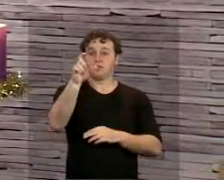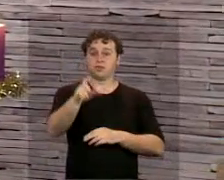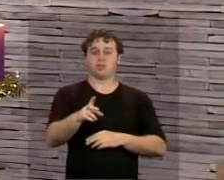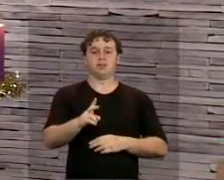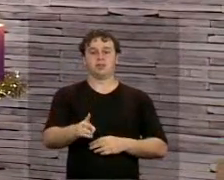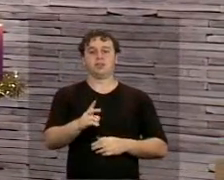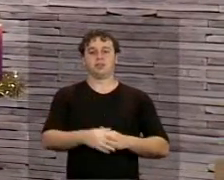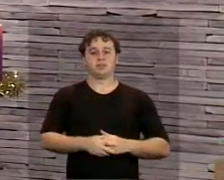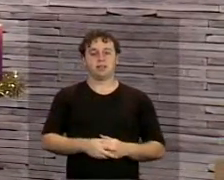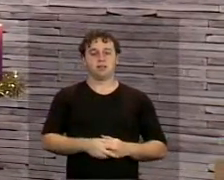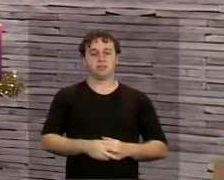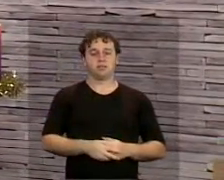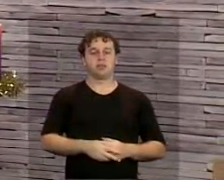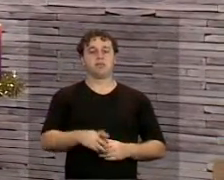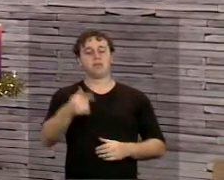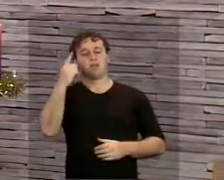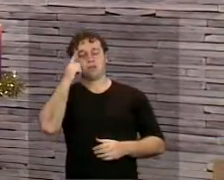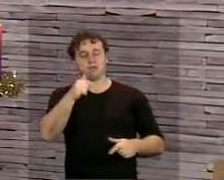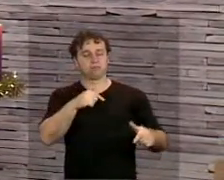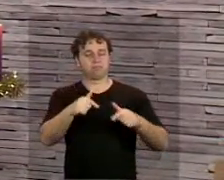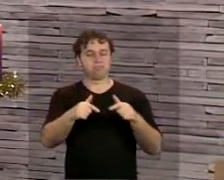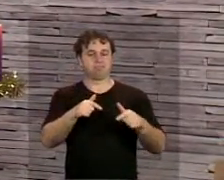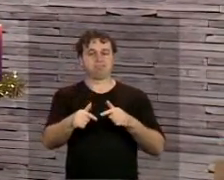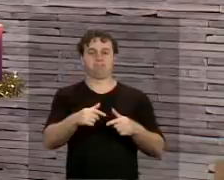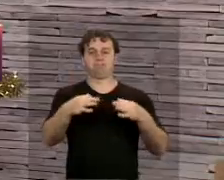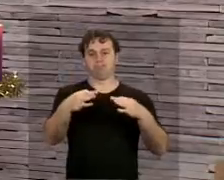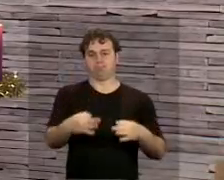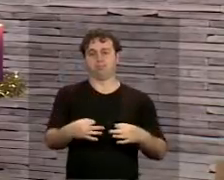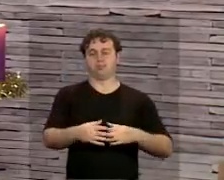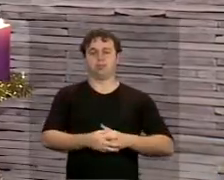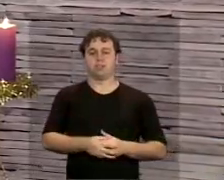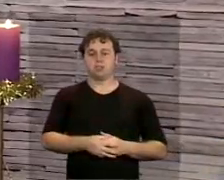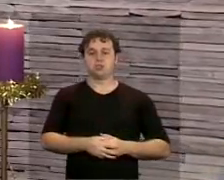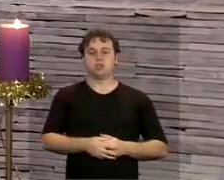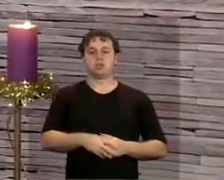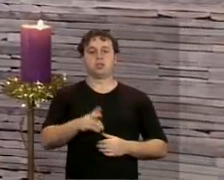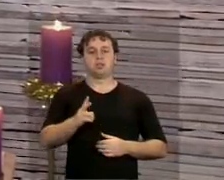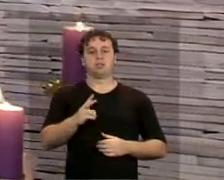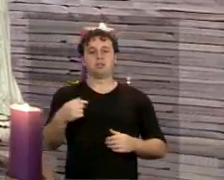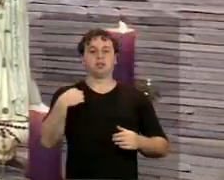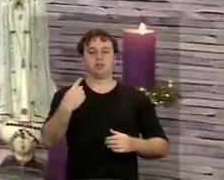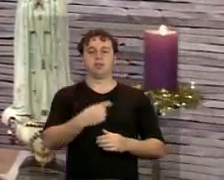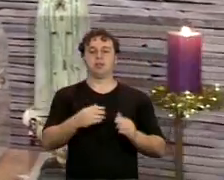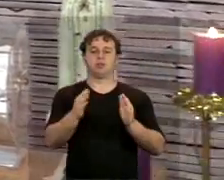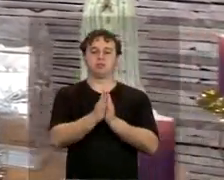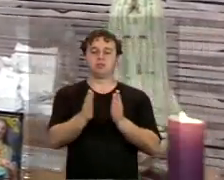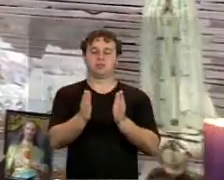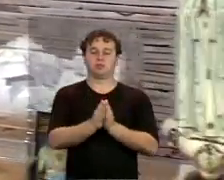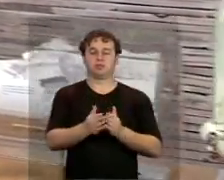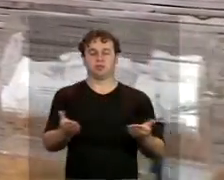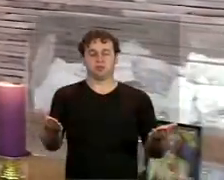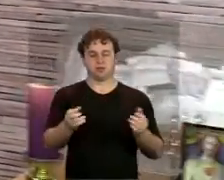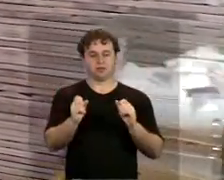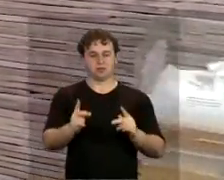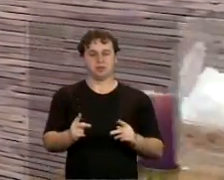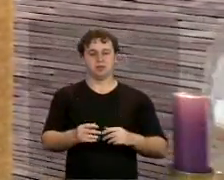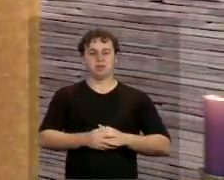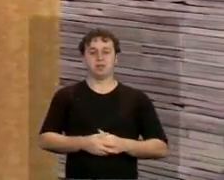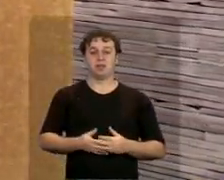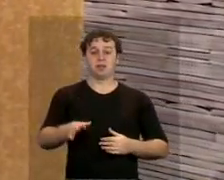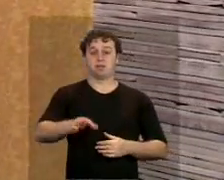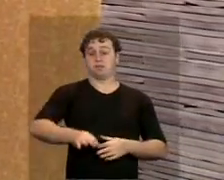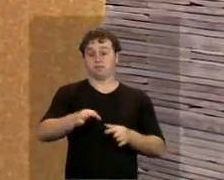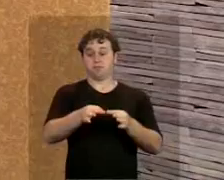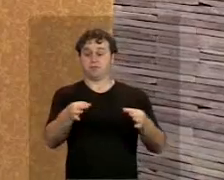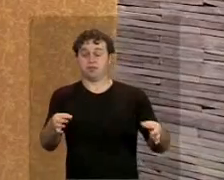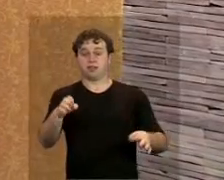tenho dúvidas que logo você arrumará um emprego justo e digno. Conte sempre com nossas orações, nós continuamos. E essa intenção